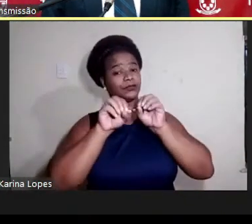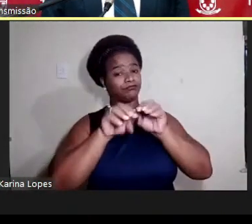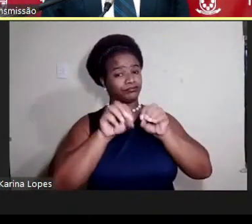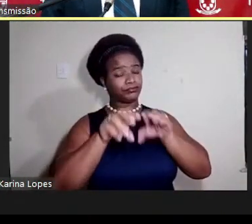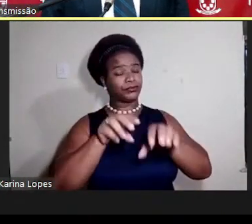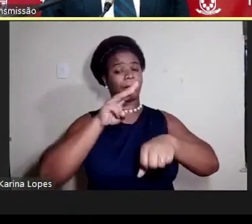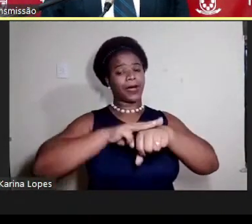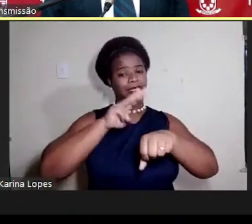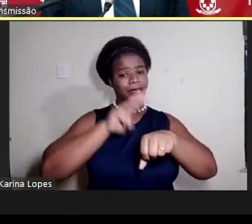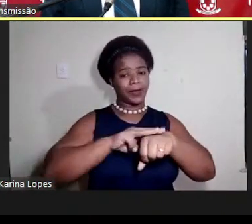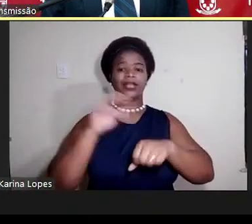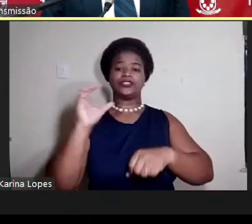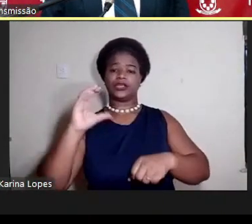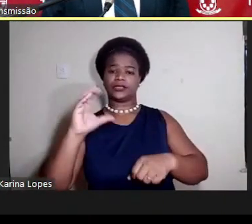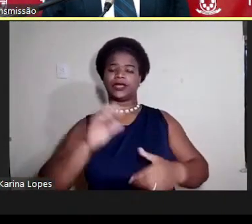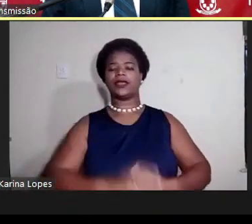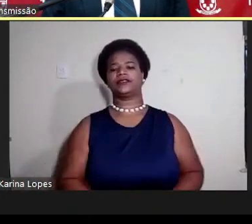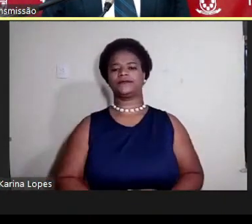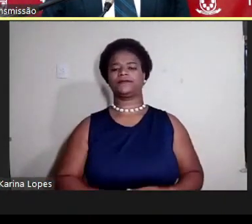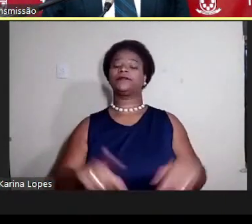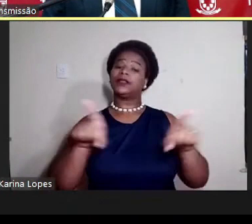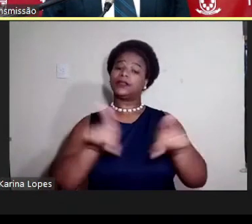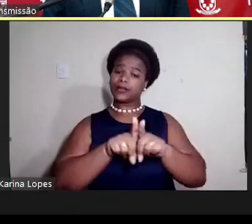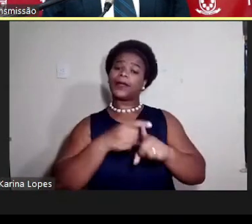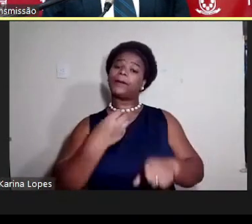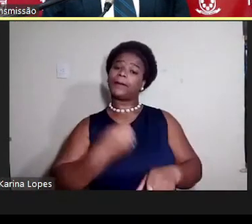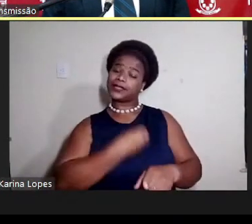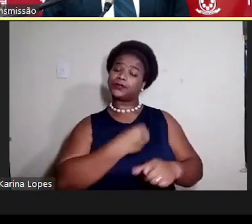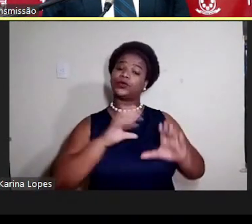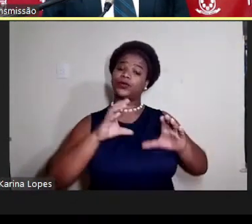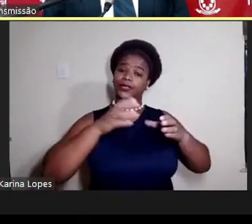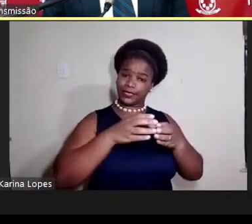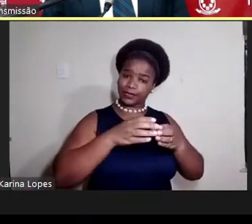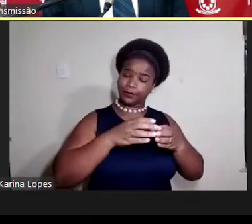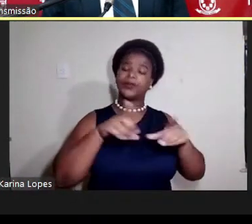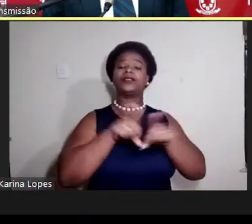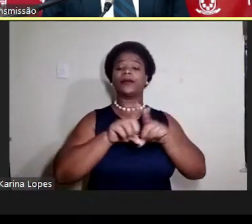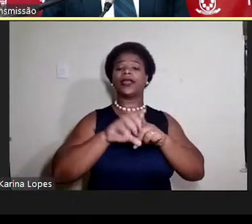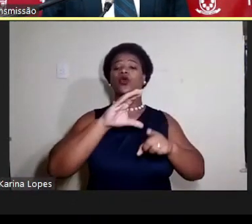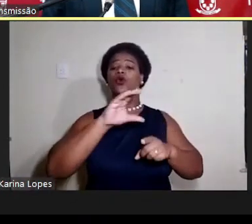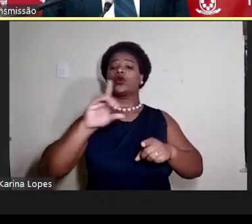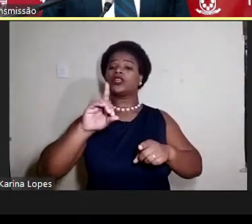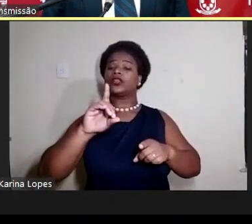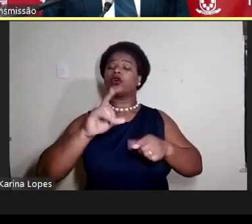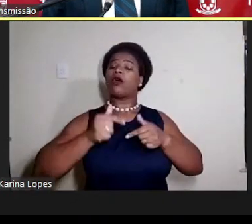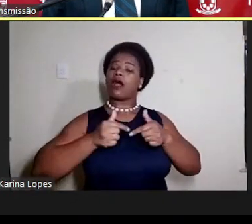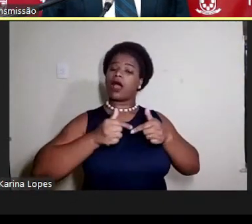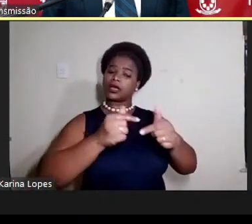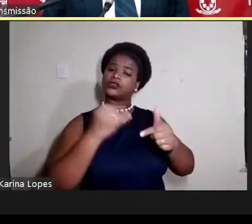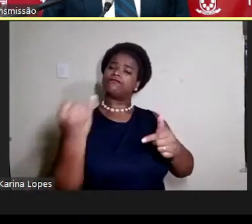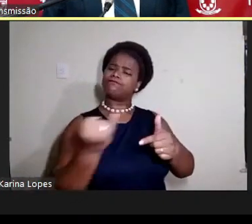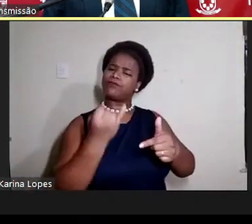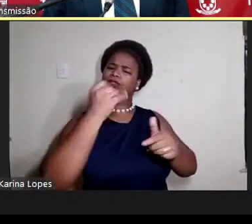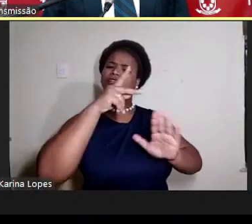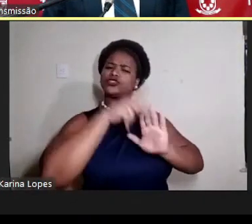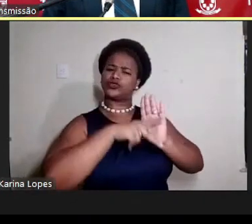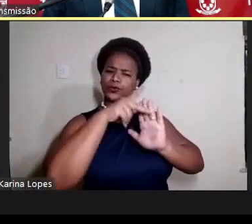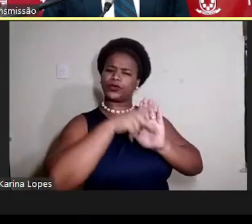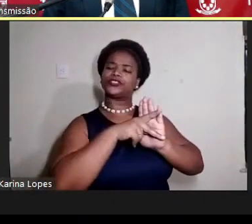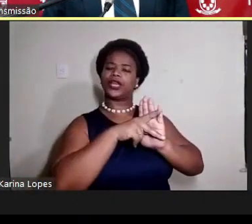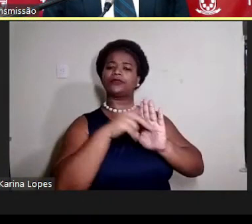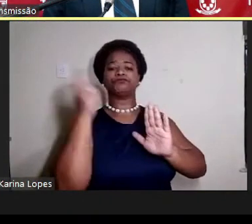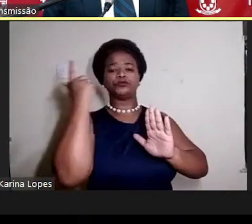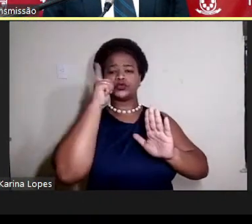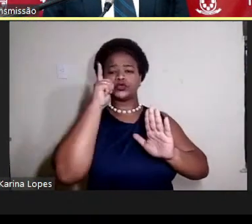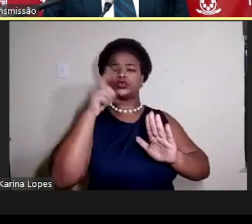Não só integrou a equipe, como também coordenou ações importantes deste projeto, que se tornou fonte de inspiração